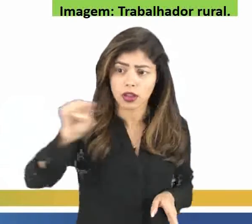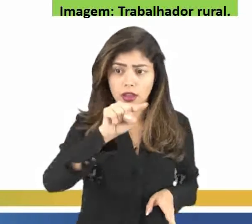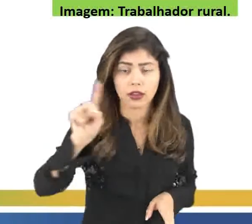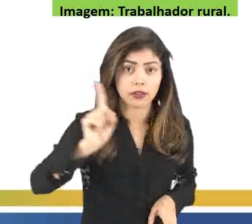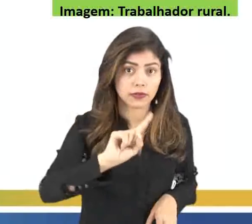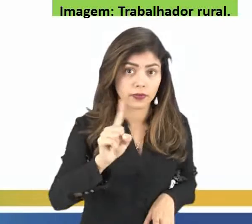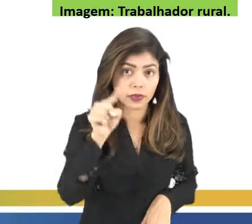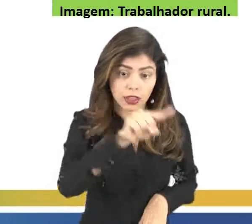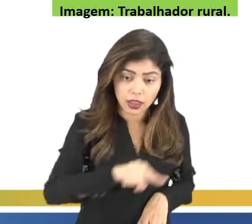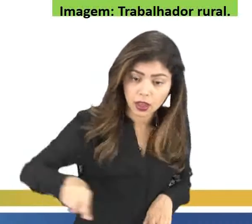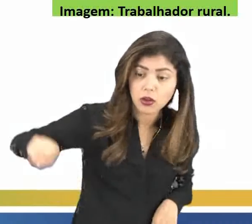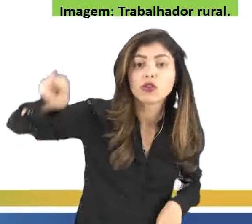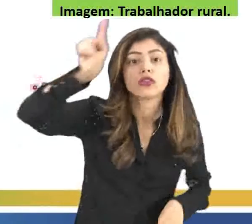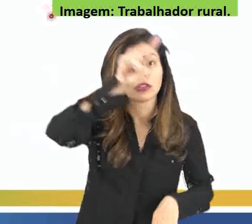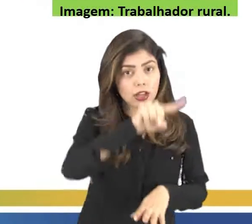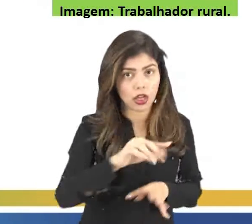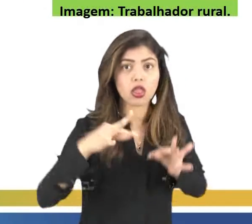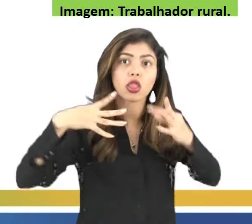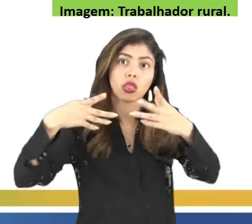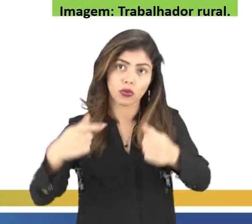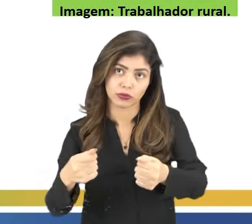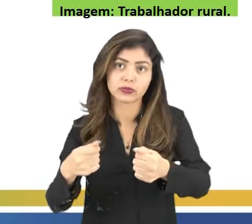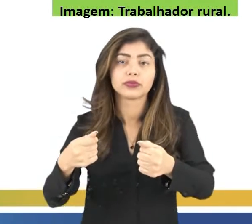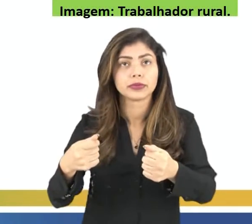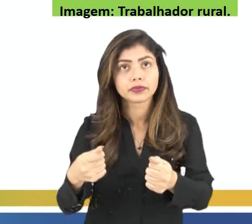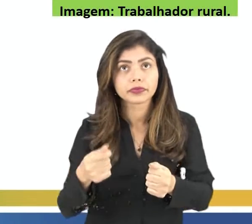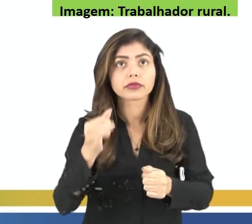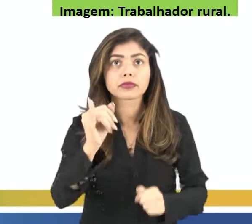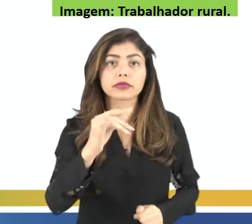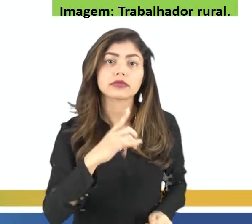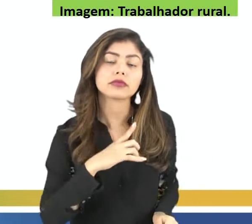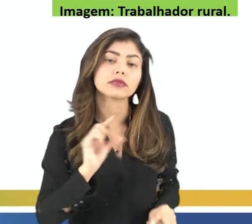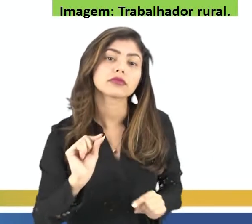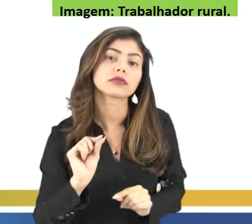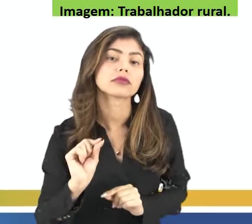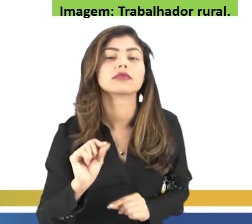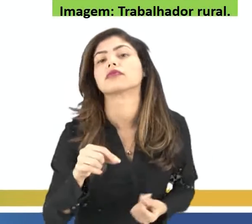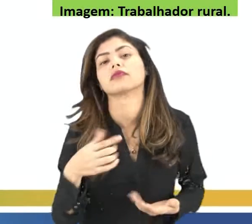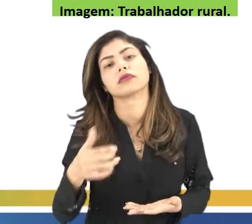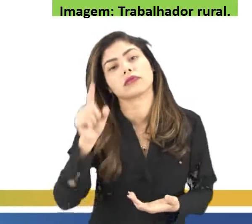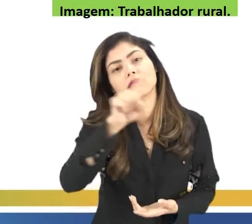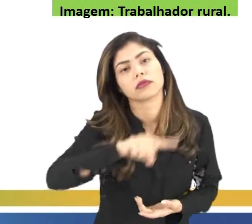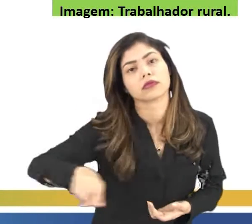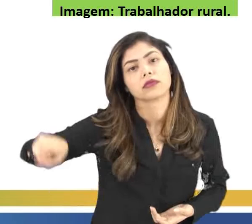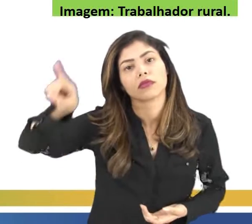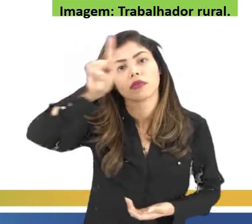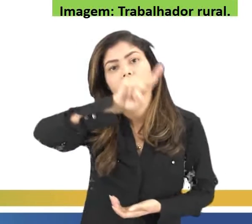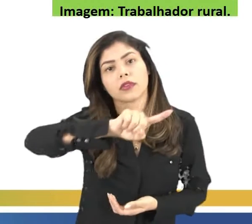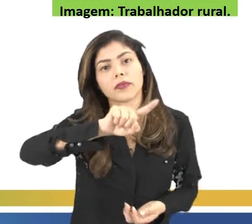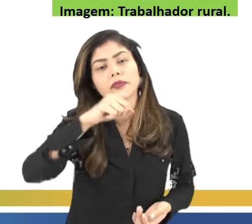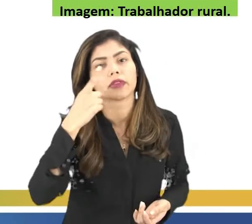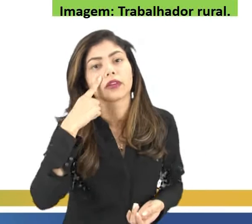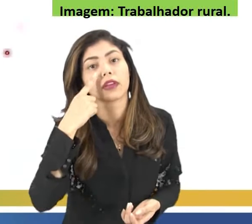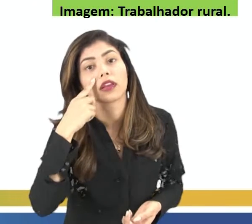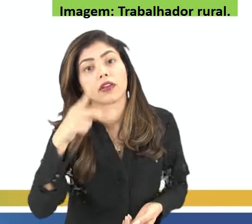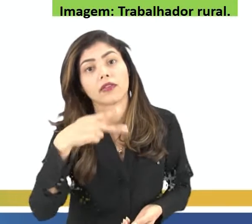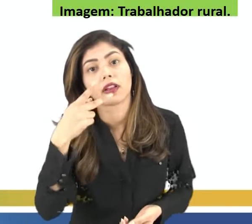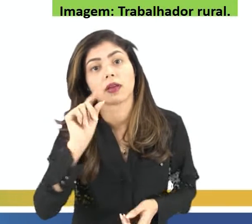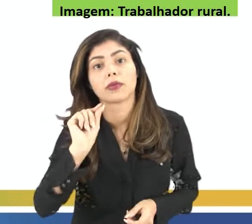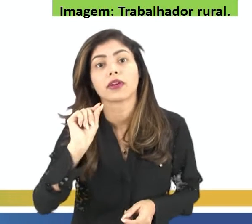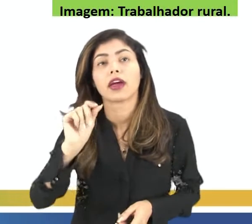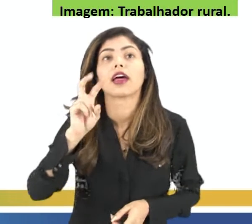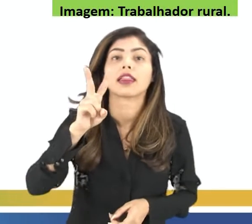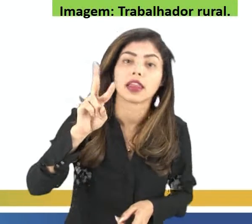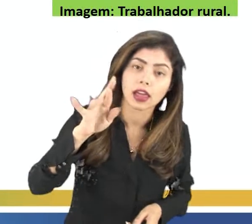raio. Ele está limpando o terreno todo que é circular. Se ele está limpando o terreno todo que é circular, então nós estamos falando da